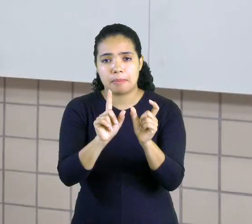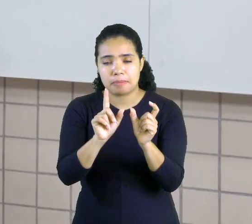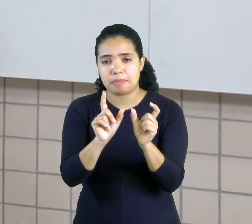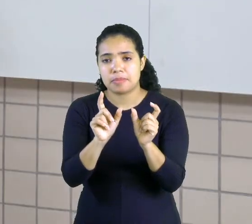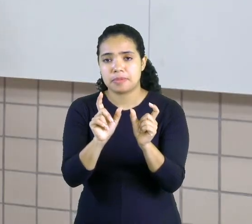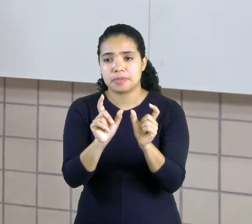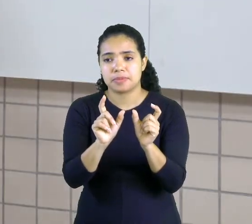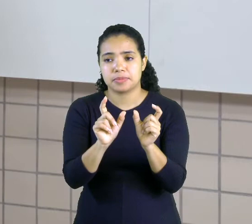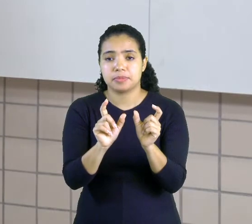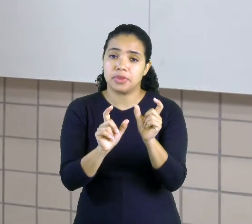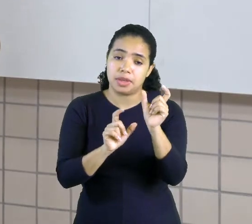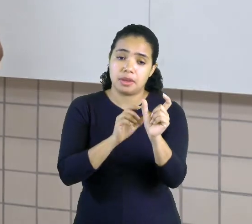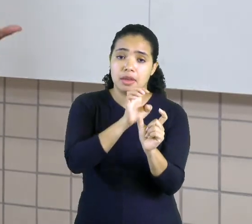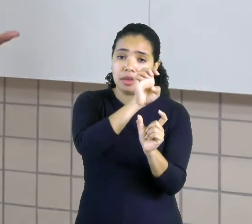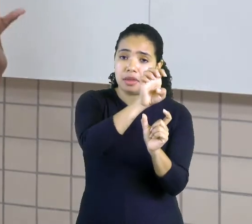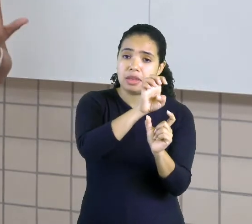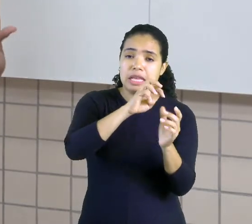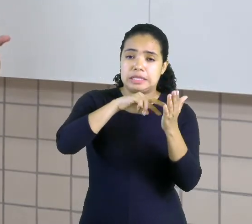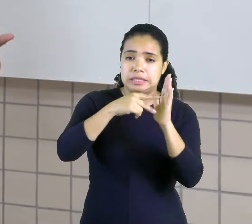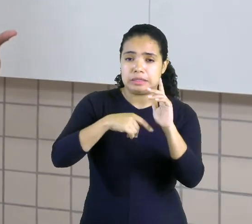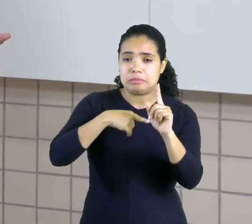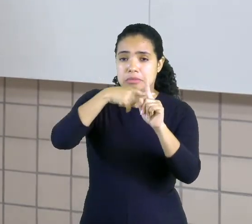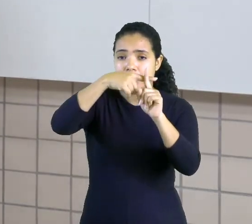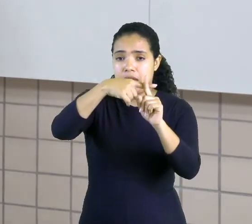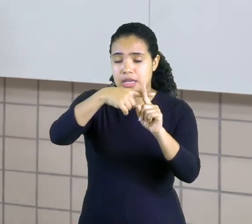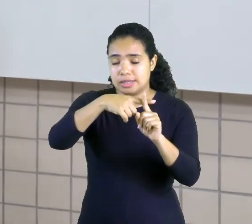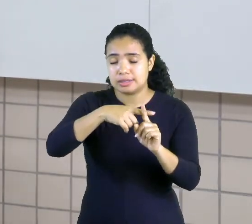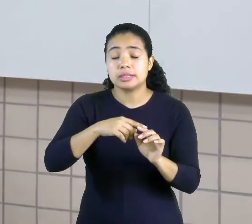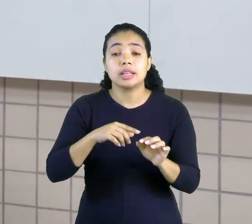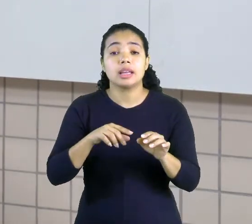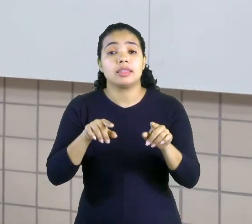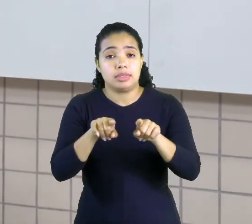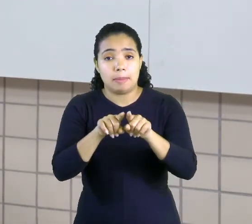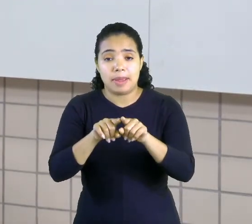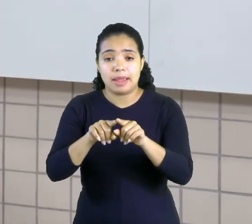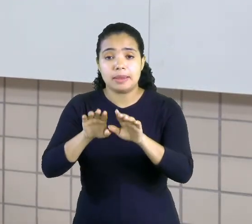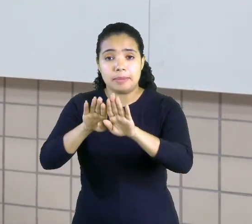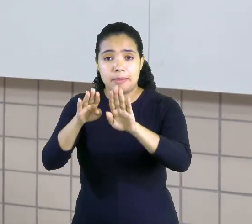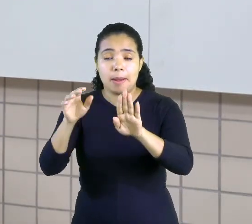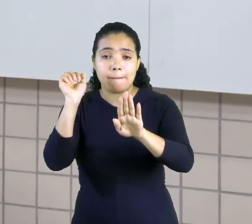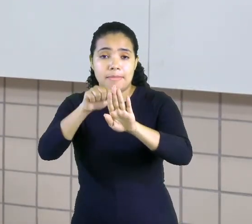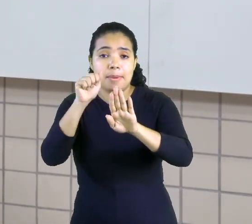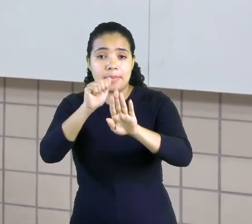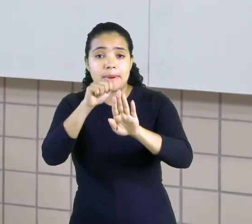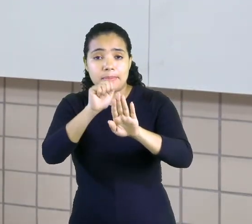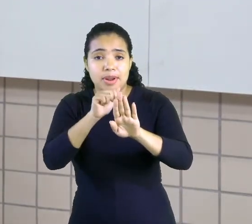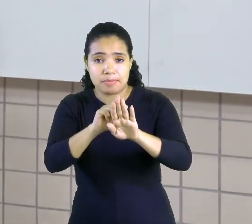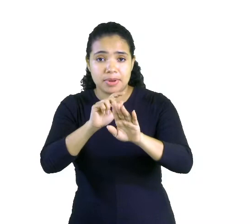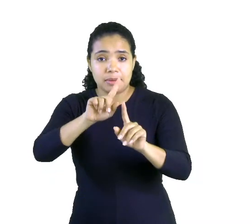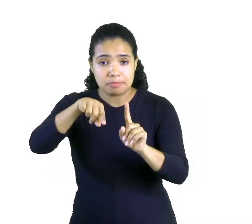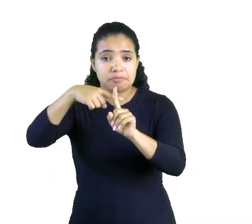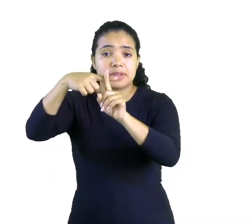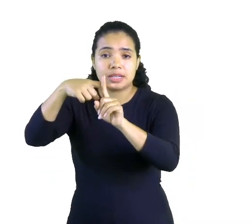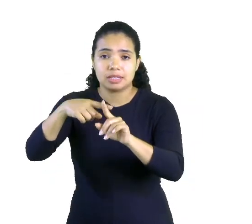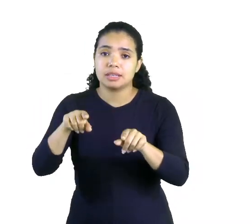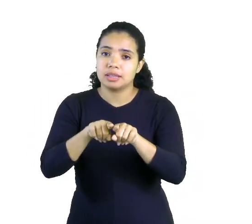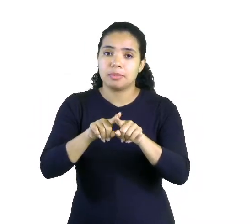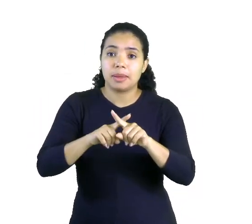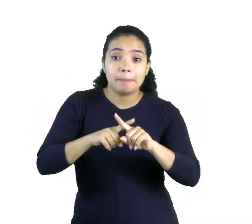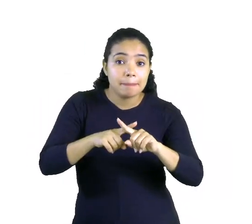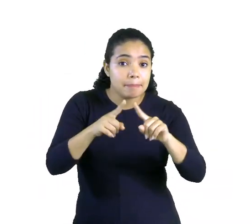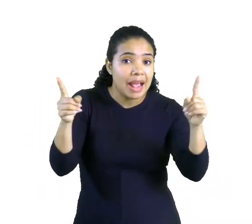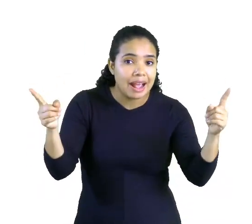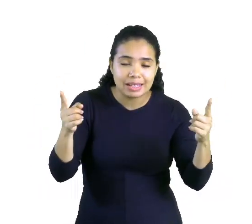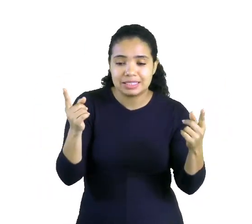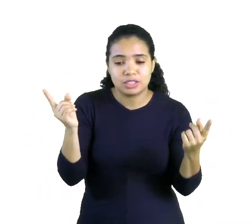a e. Além de interfonar, eu cheguei a bater na porta do quarto. E oposição, mas,